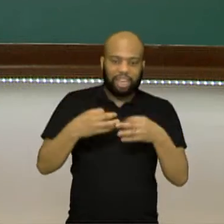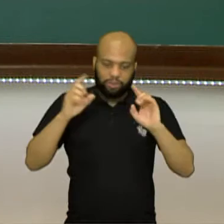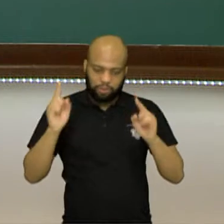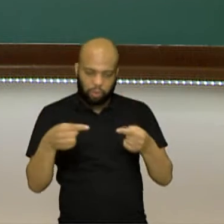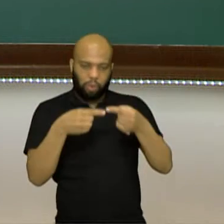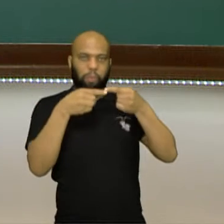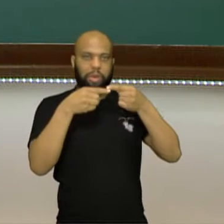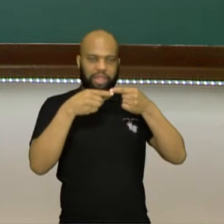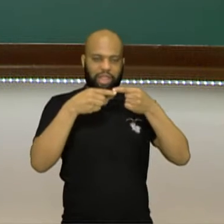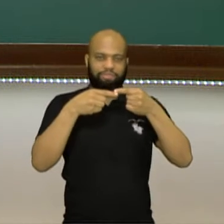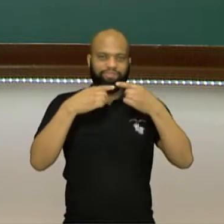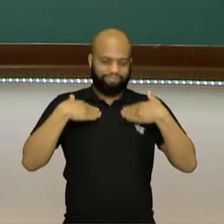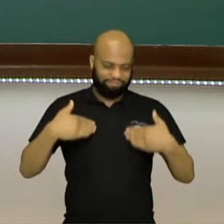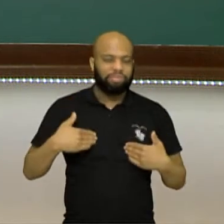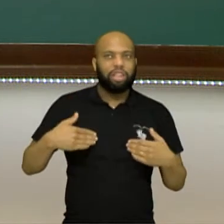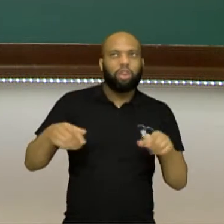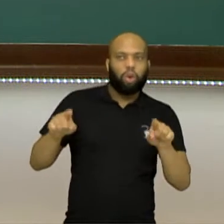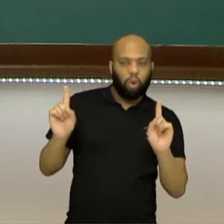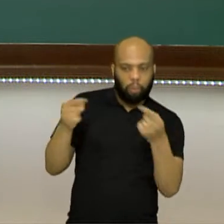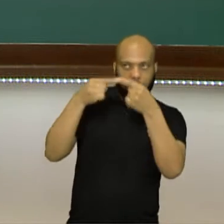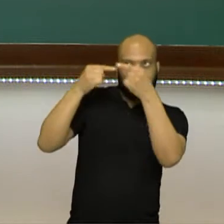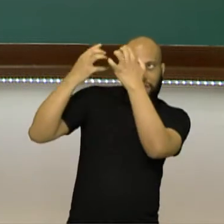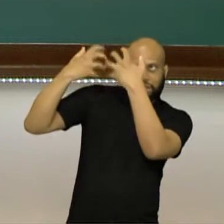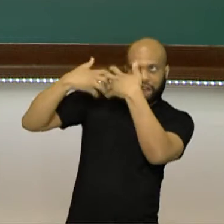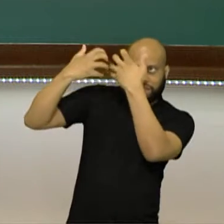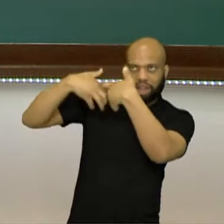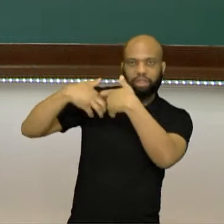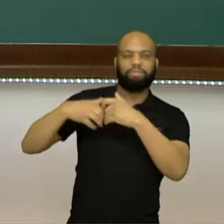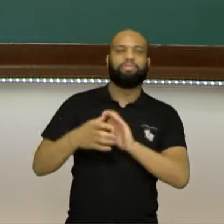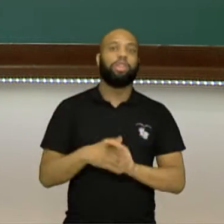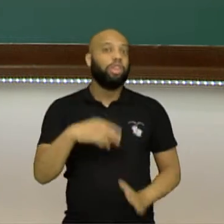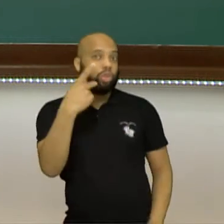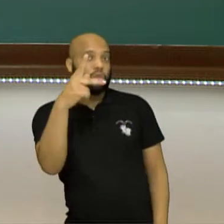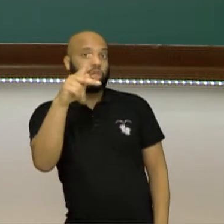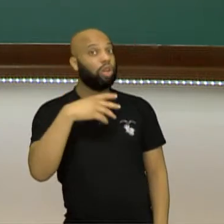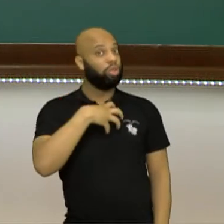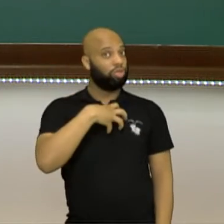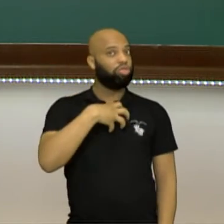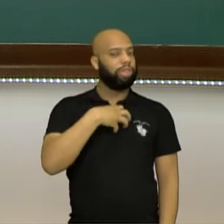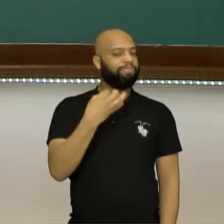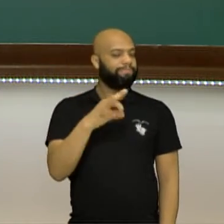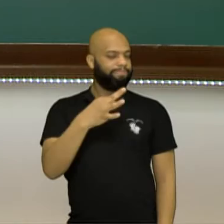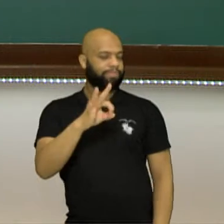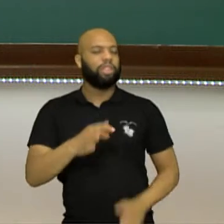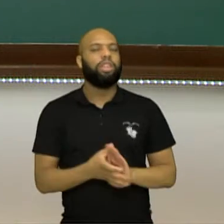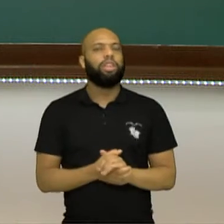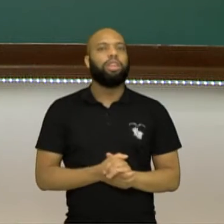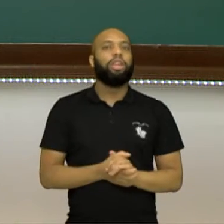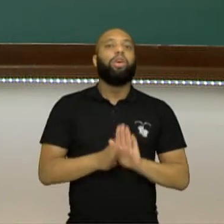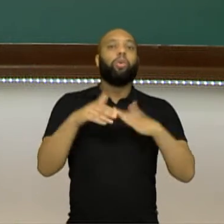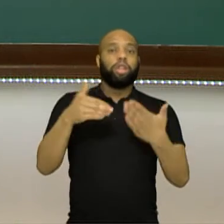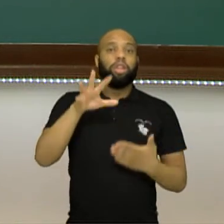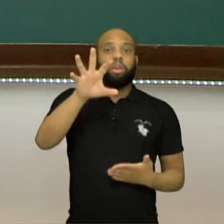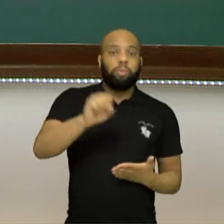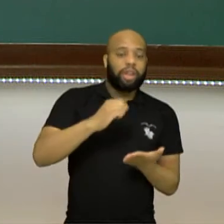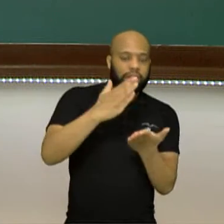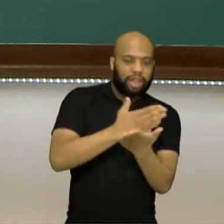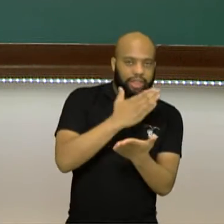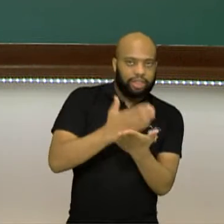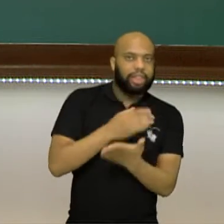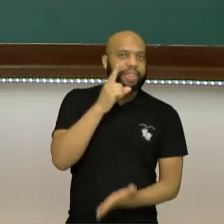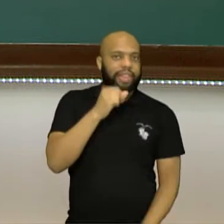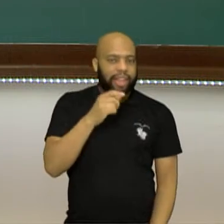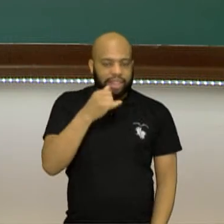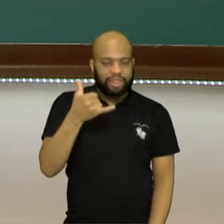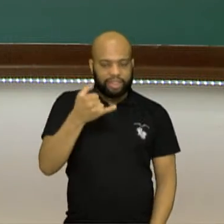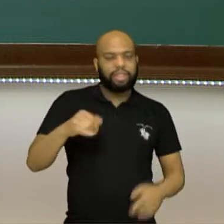para você verificar a sua melhor forma de aprender. Combinado? Então, precisamos ter lápis, caderno, caneta